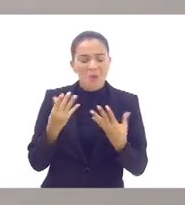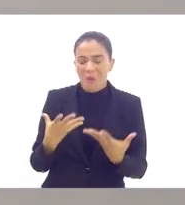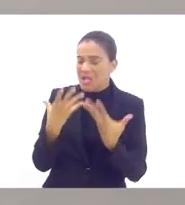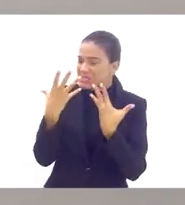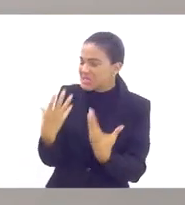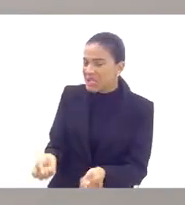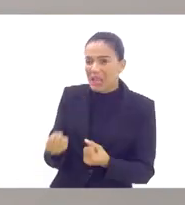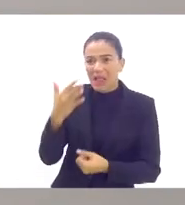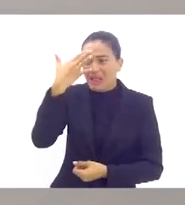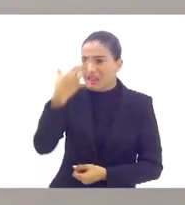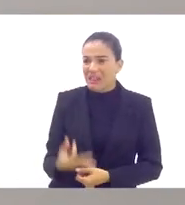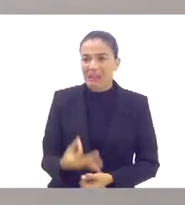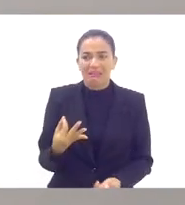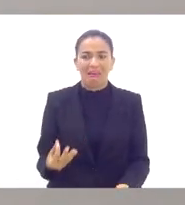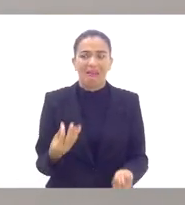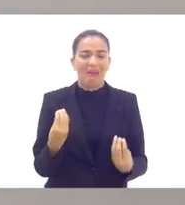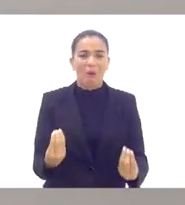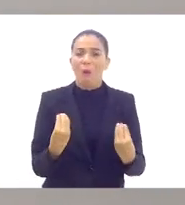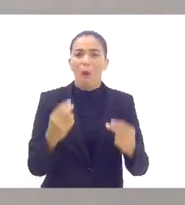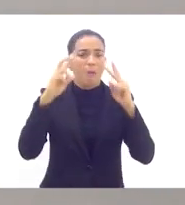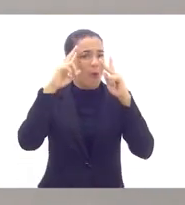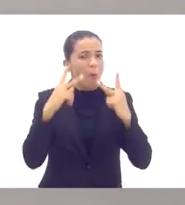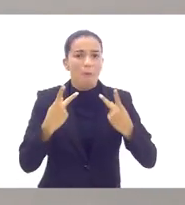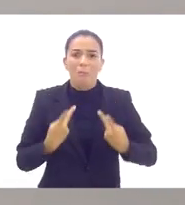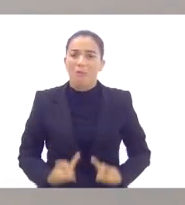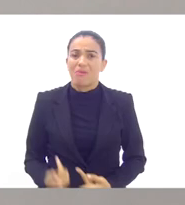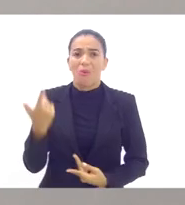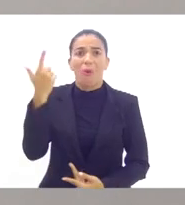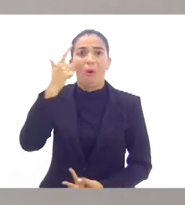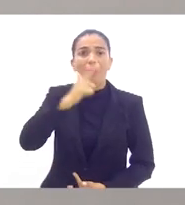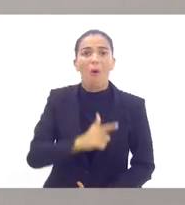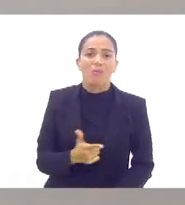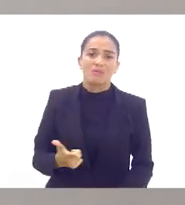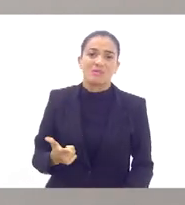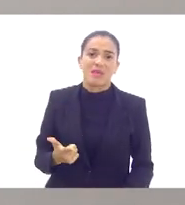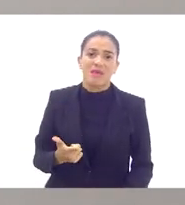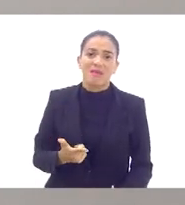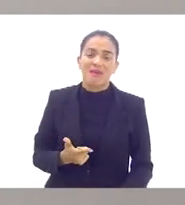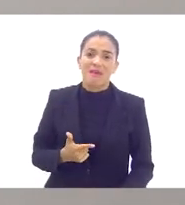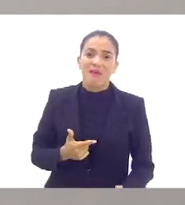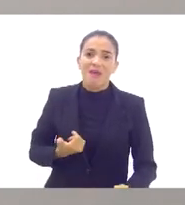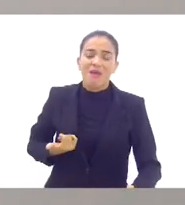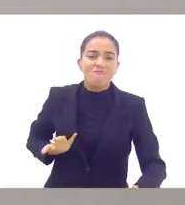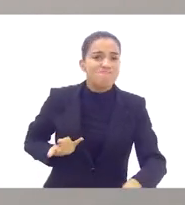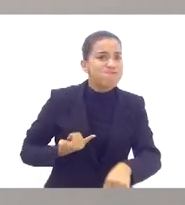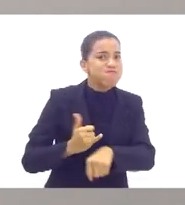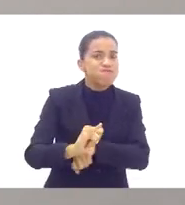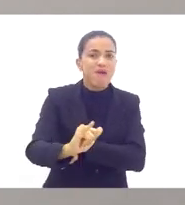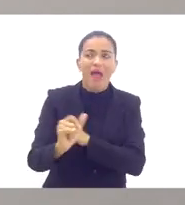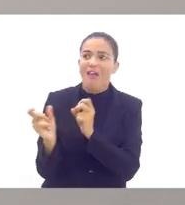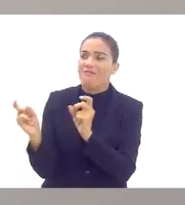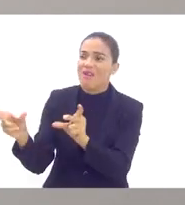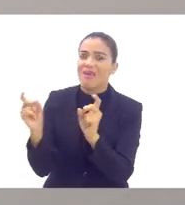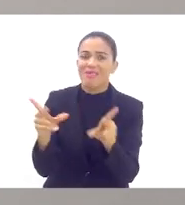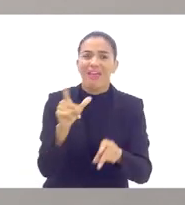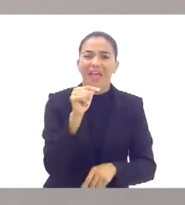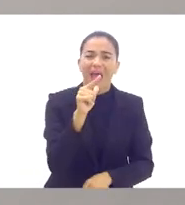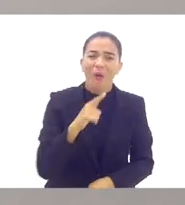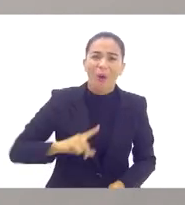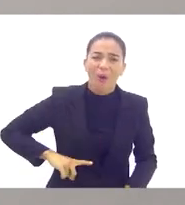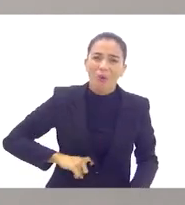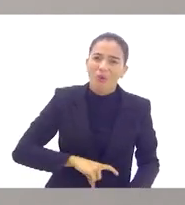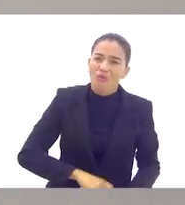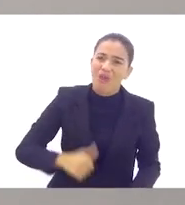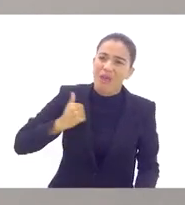nem para entender como um ser humano chega ao ponto de burlar um sistema e servir água e vender água com coliforme